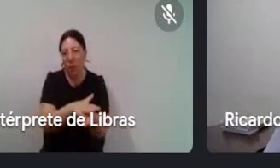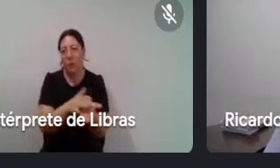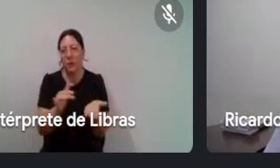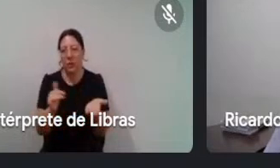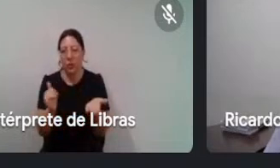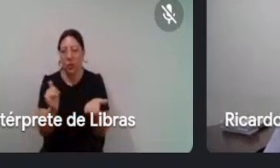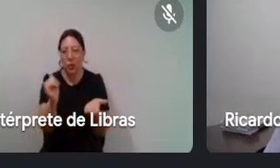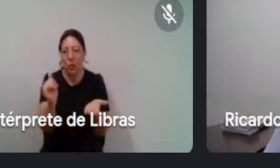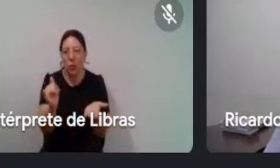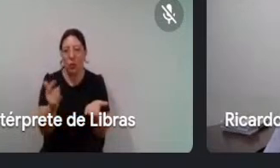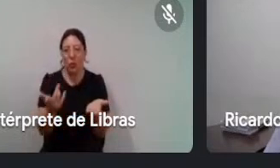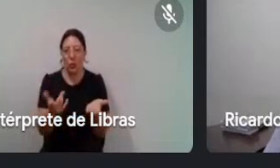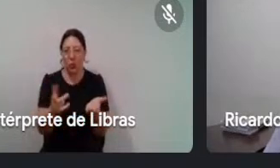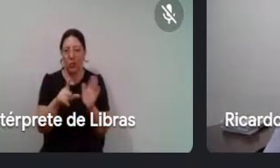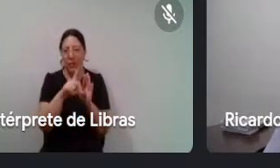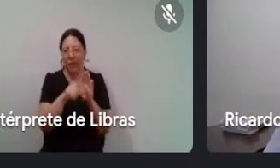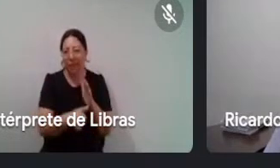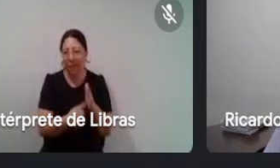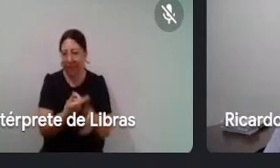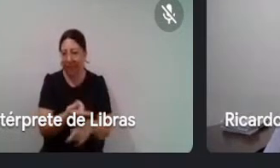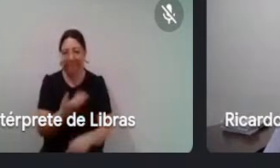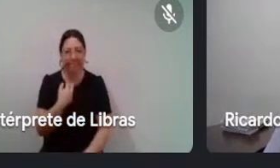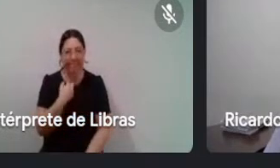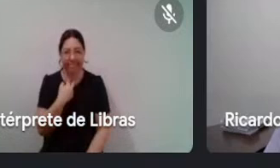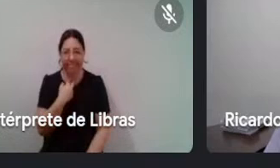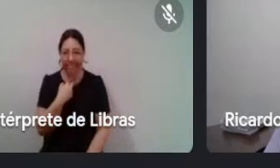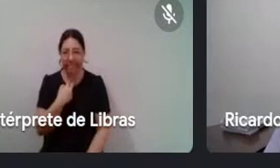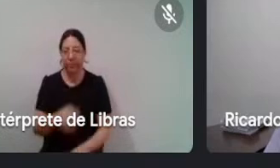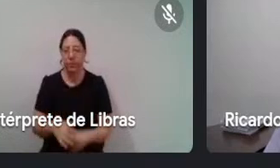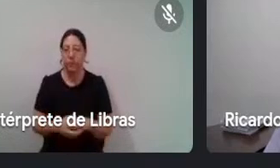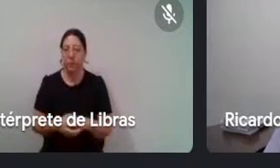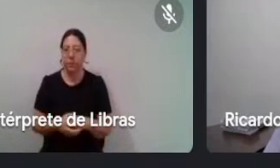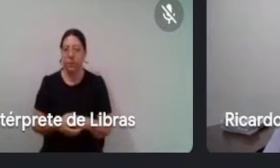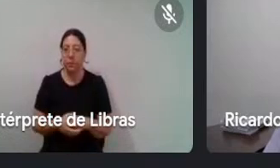relação ao valor de R$ 600,00, que foi